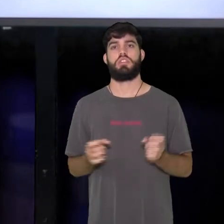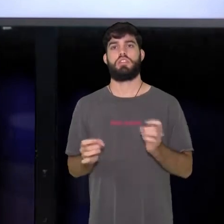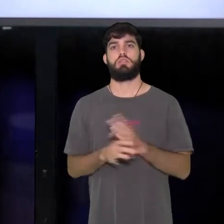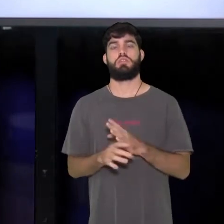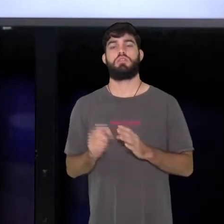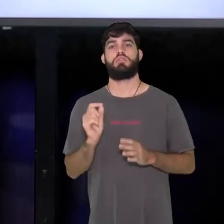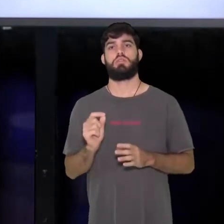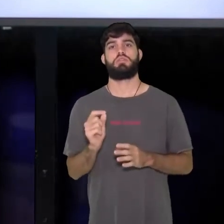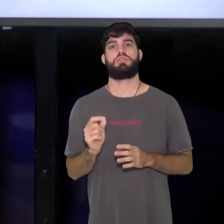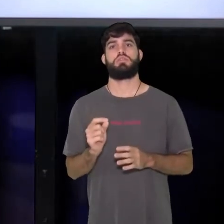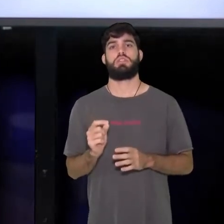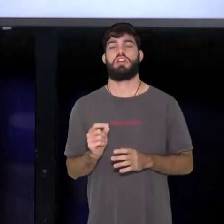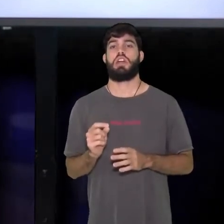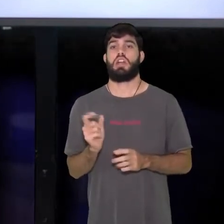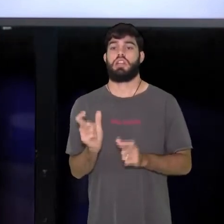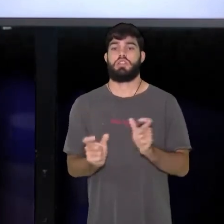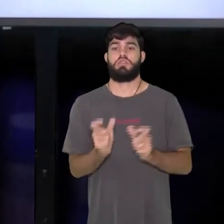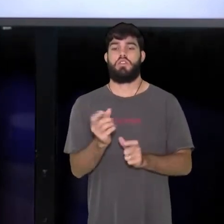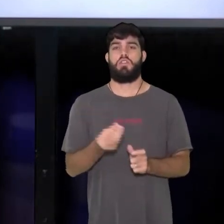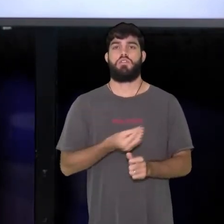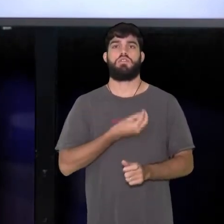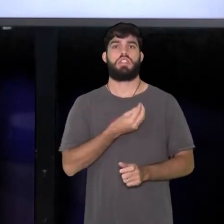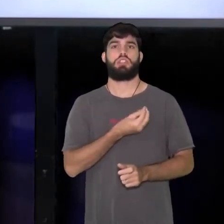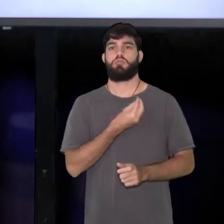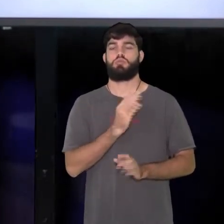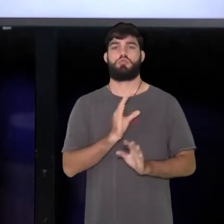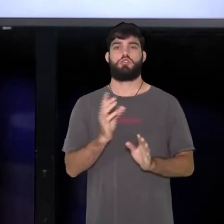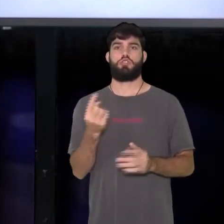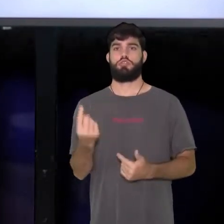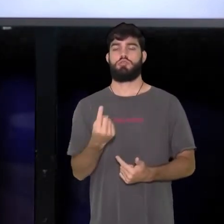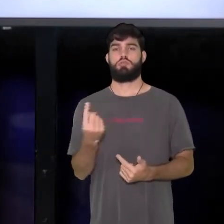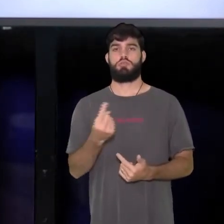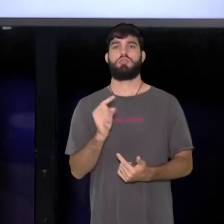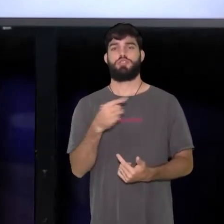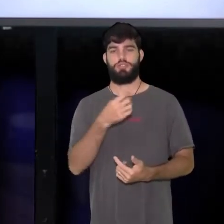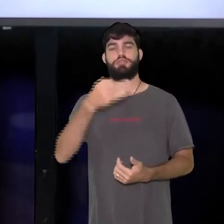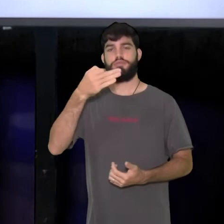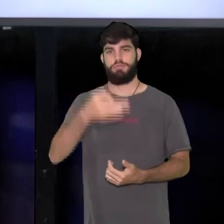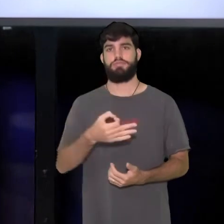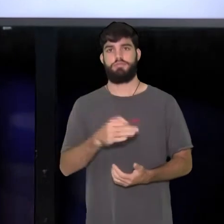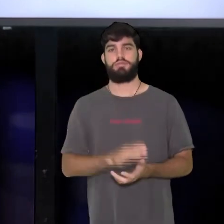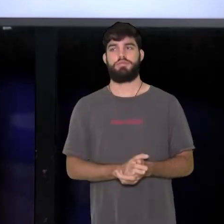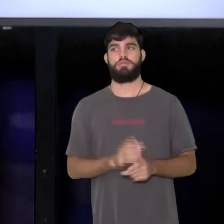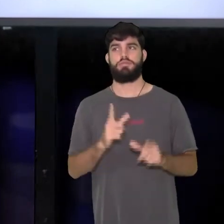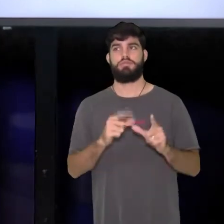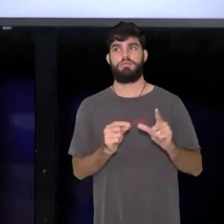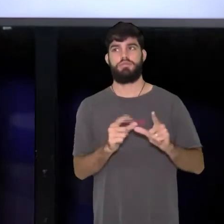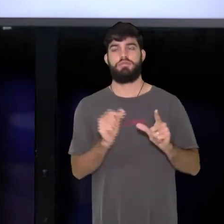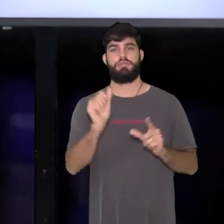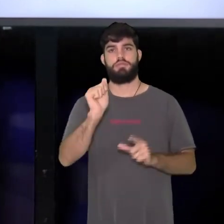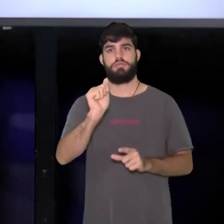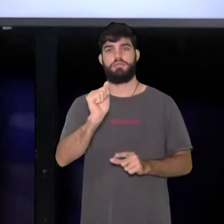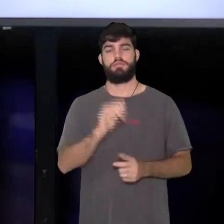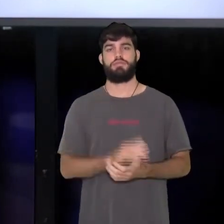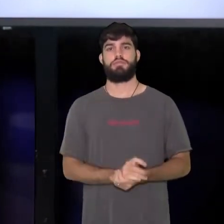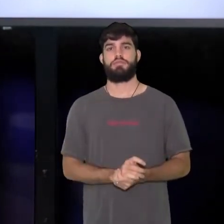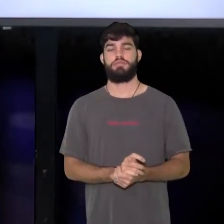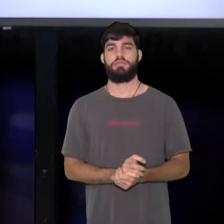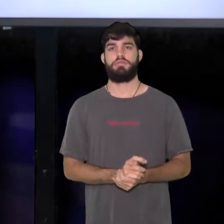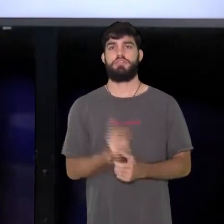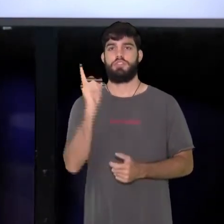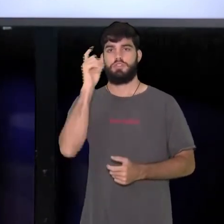termina que cada um está vivendo a sua vida, tá? Então, a gente confirma a letra